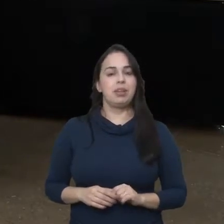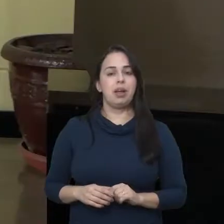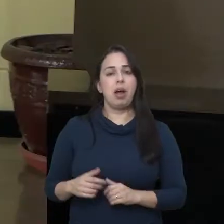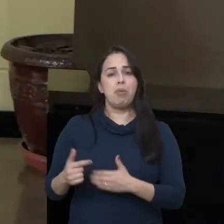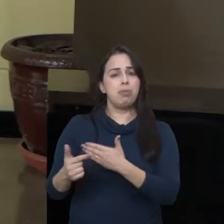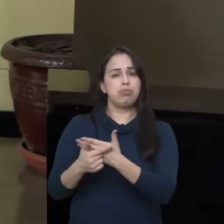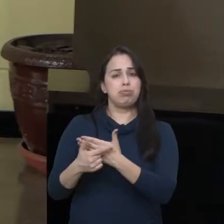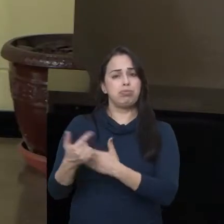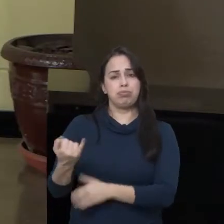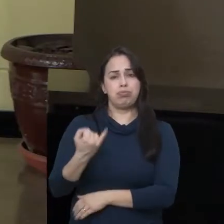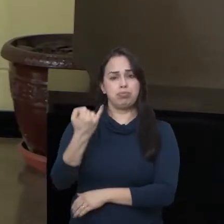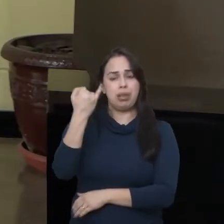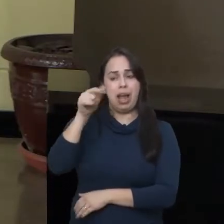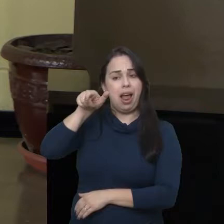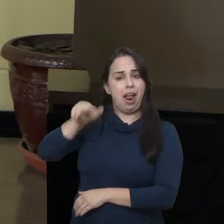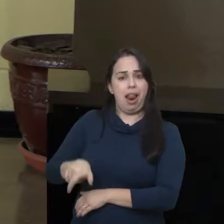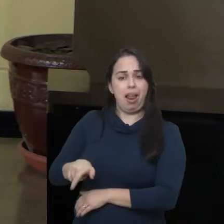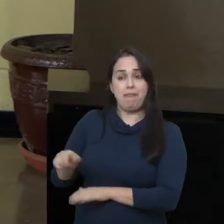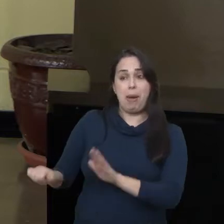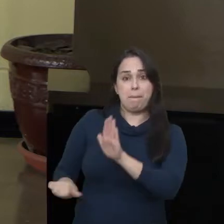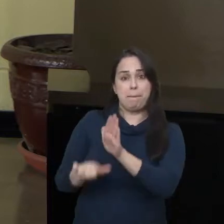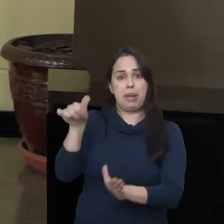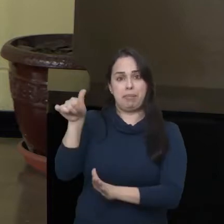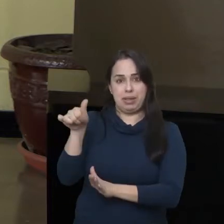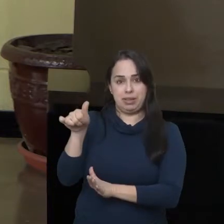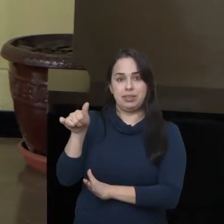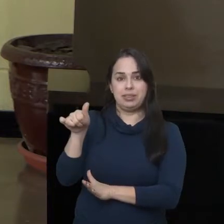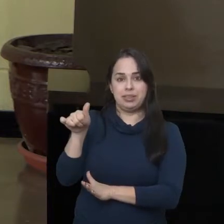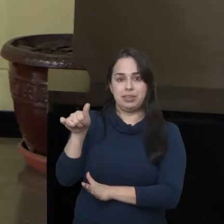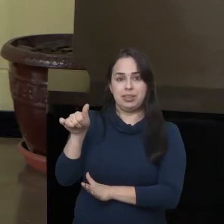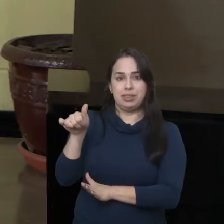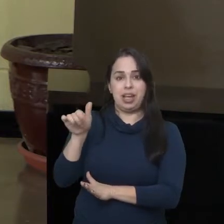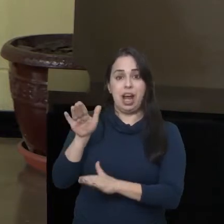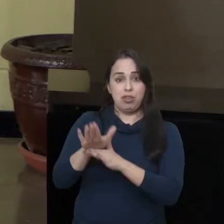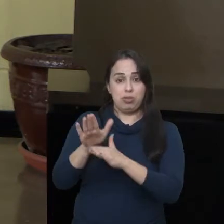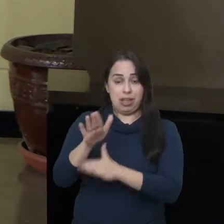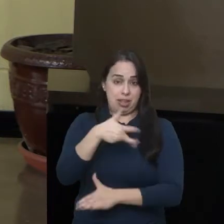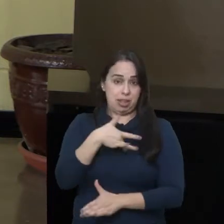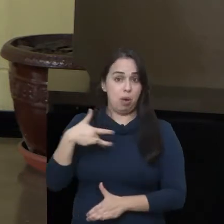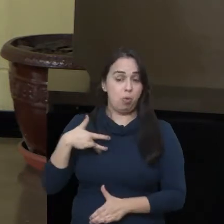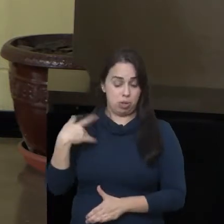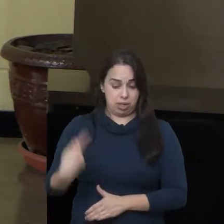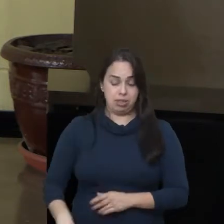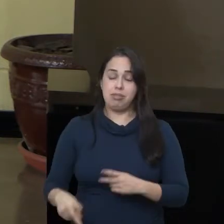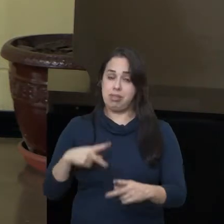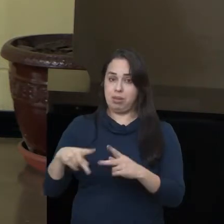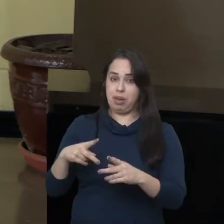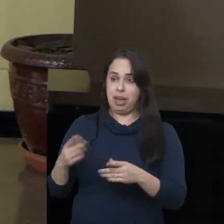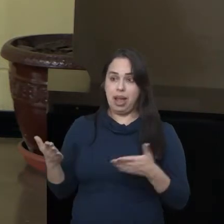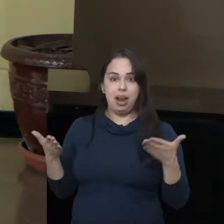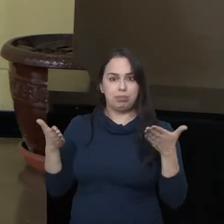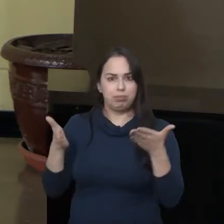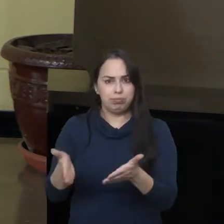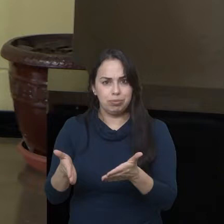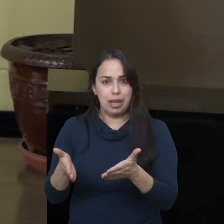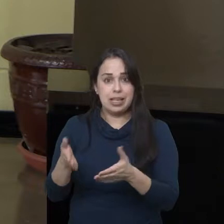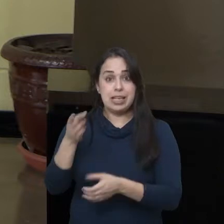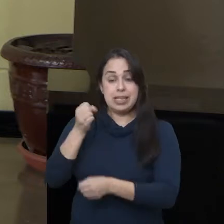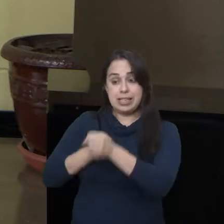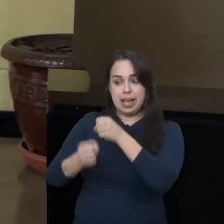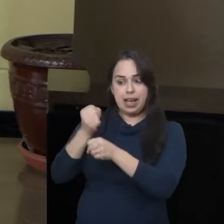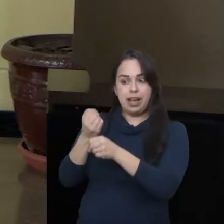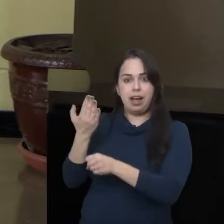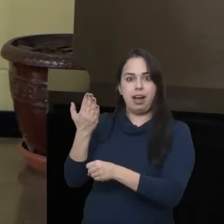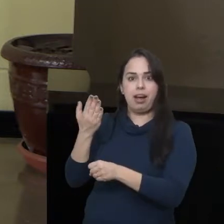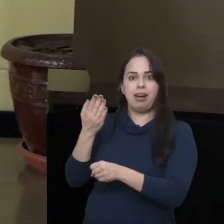religiosa. É um papel muito importante, porque ela foi pioneira da saúde aqui em São José. Quando ela